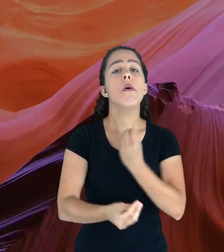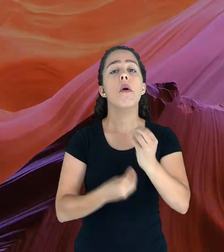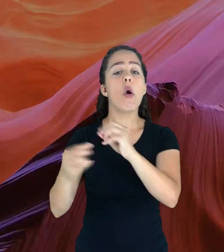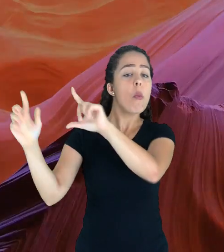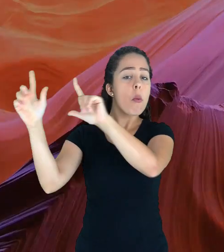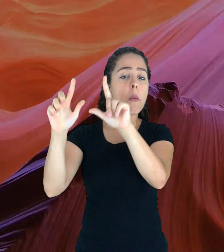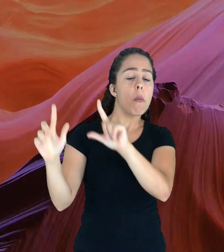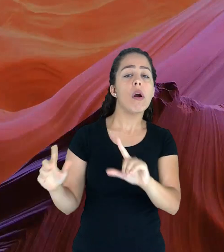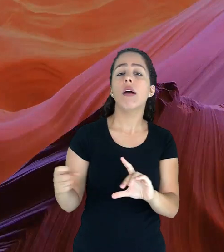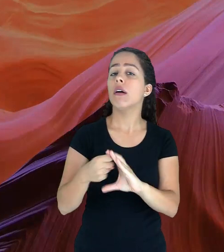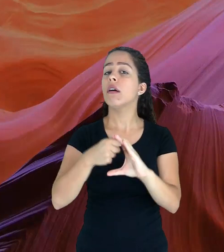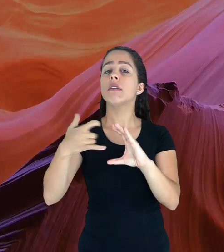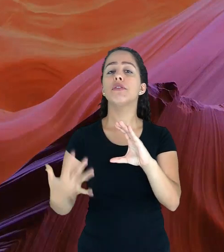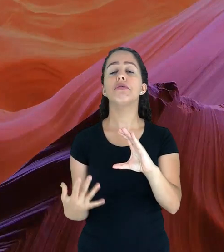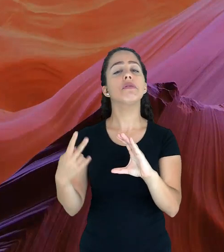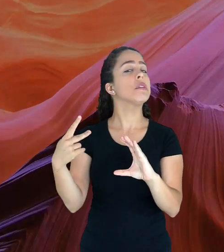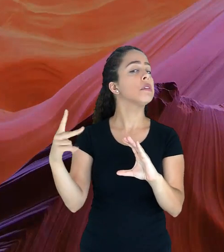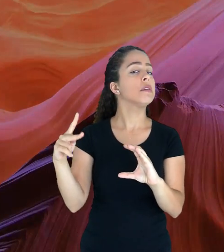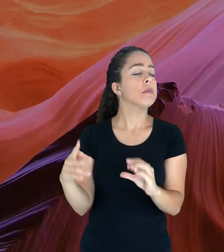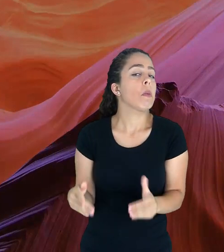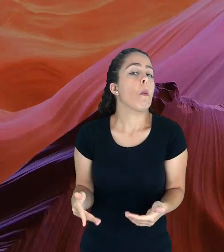deste mural, se ele vai ser